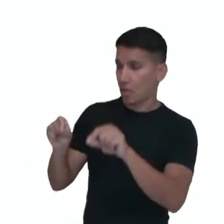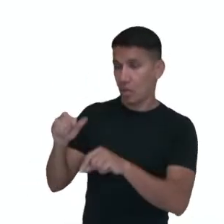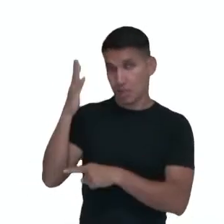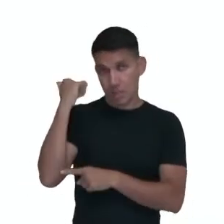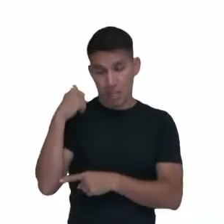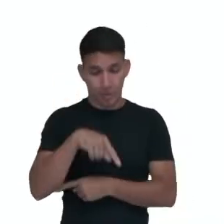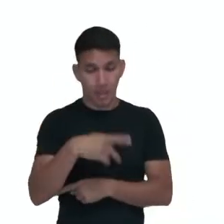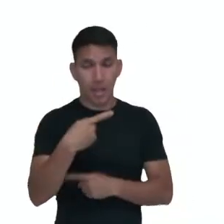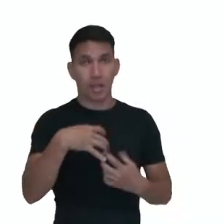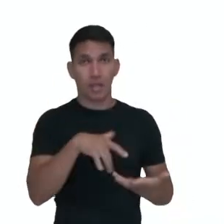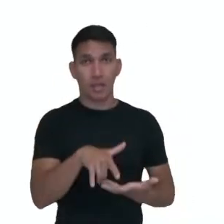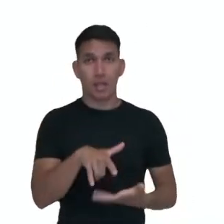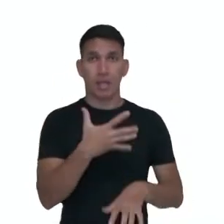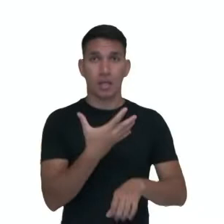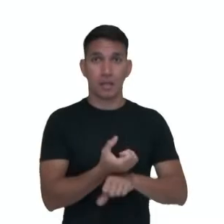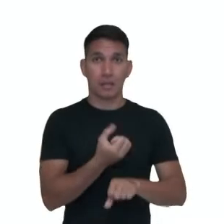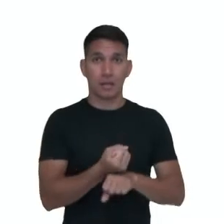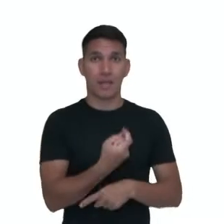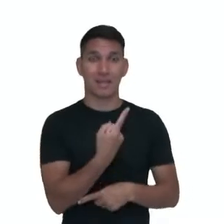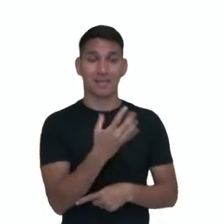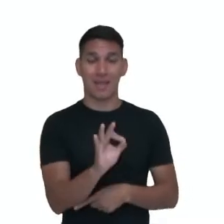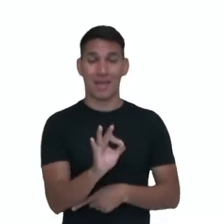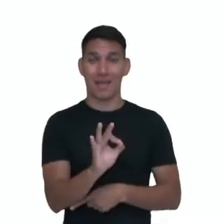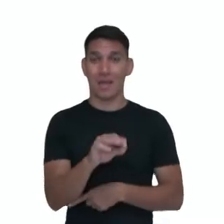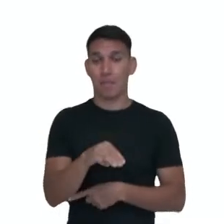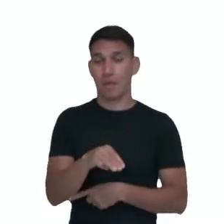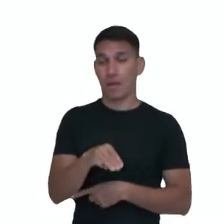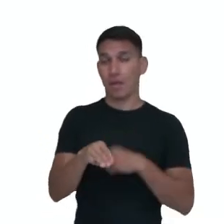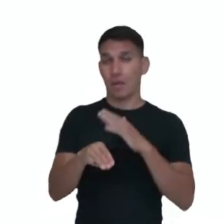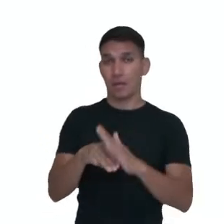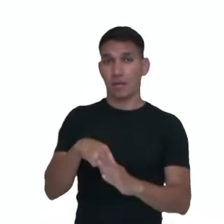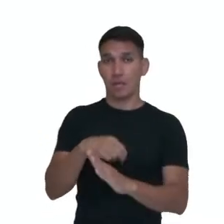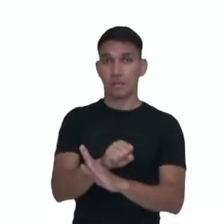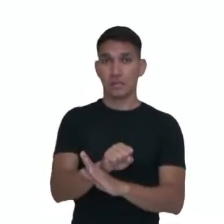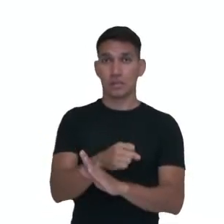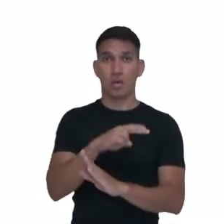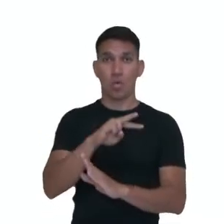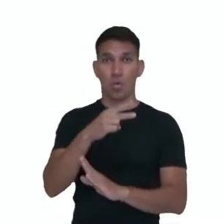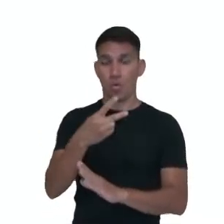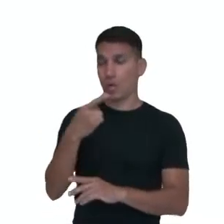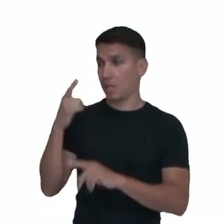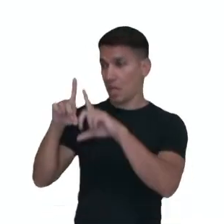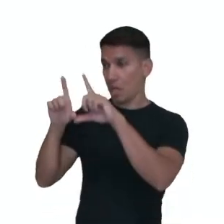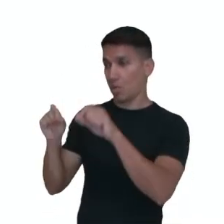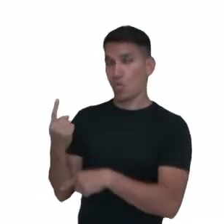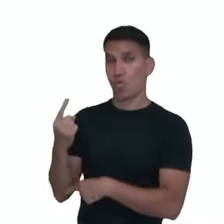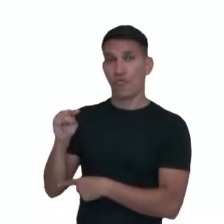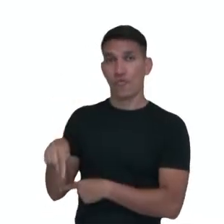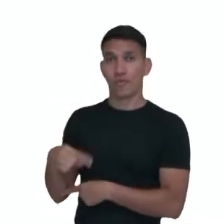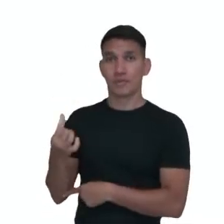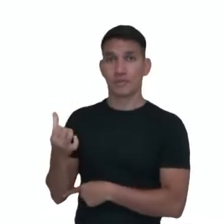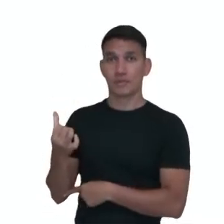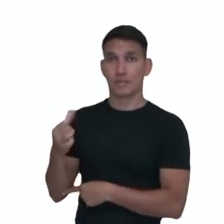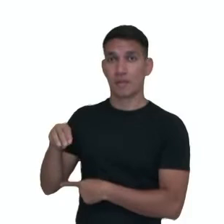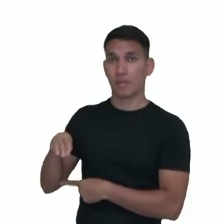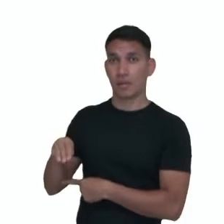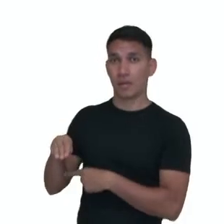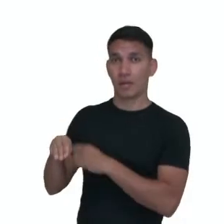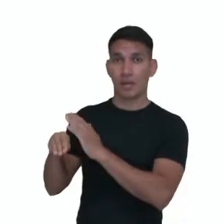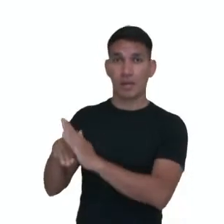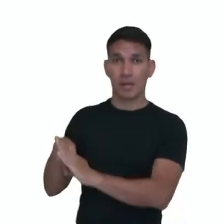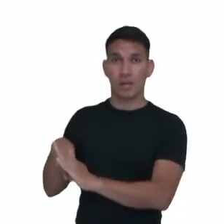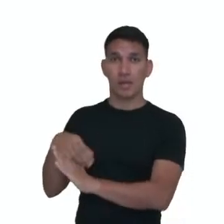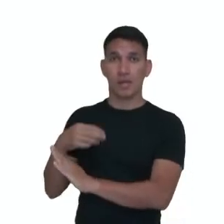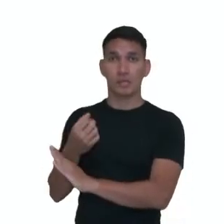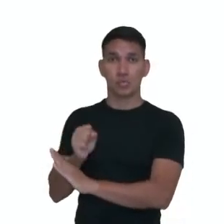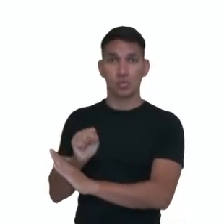Terra é aproximadamente 10 metros por segundo ao quadrado e a gravidade da Lua é 1,6 metros por segundo, a gente tem essa situação aqui,